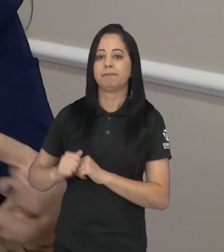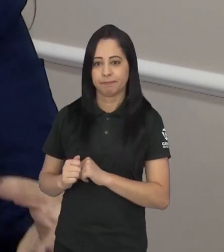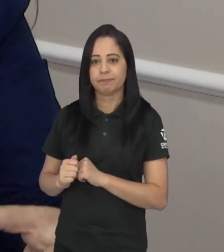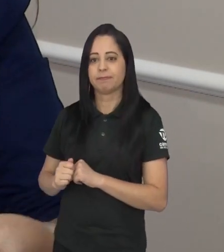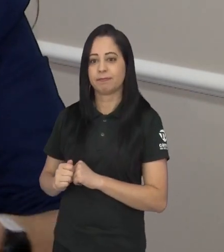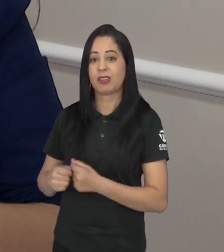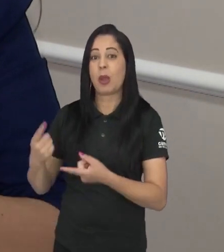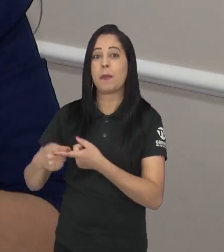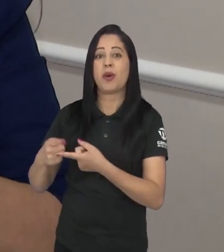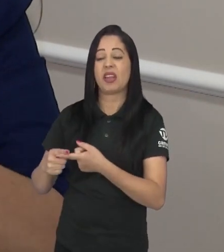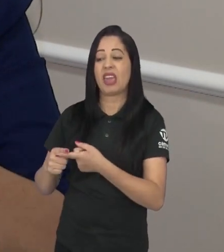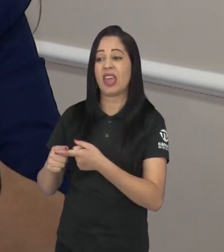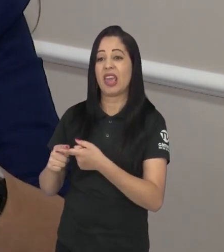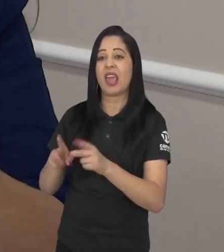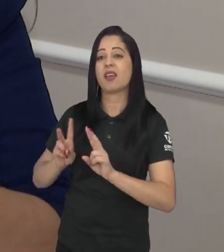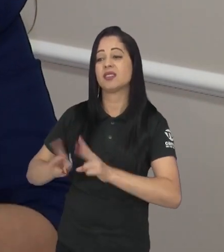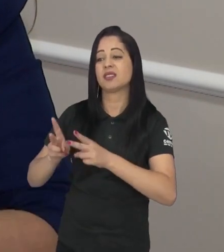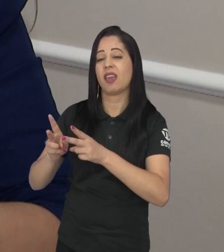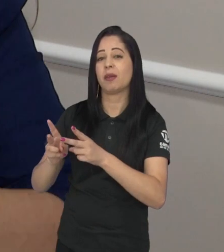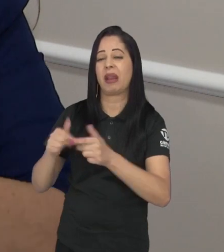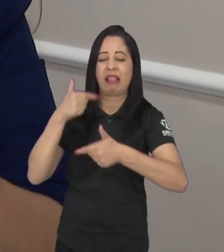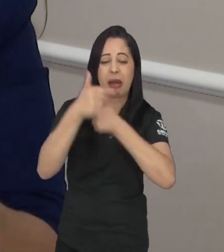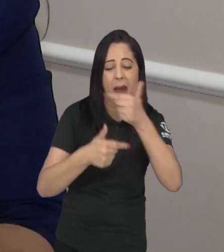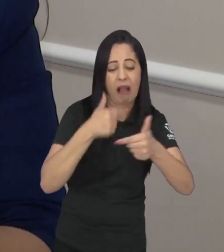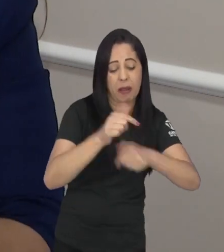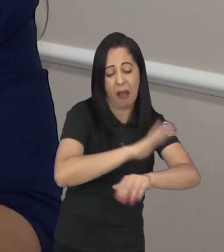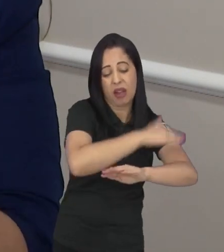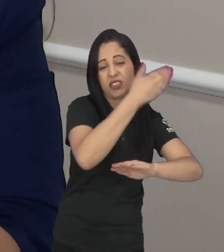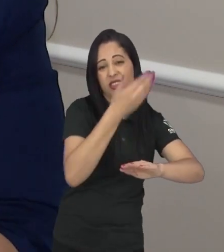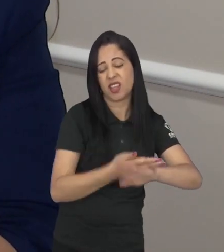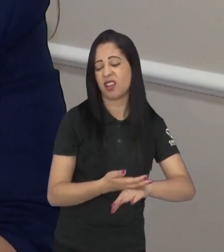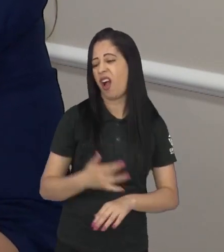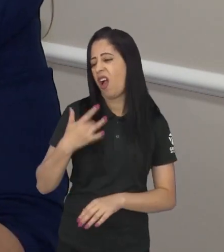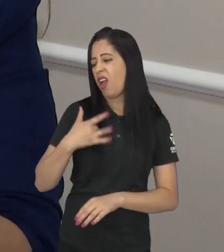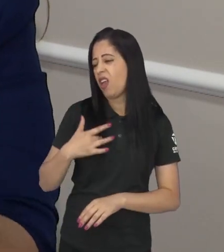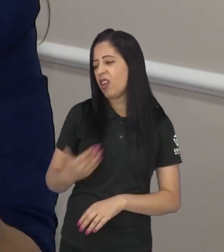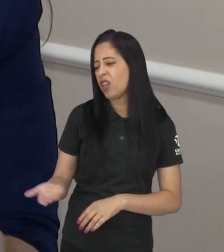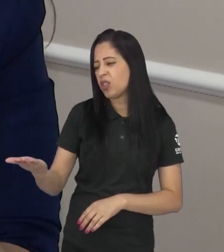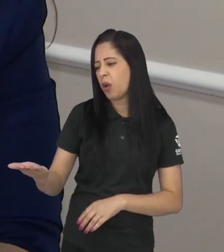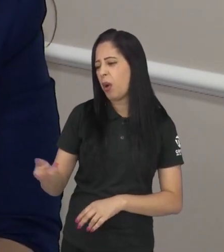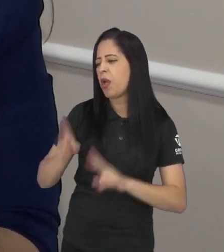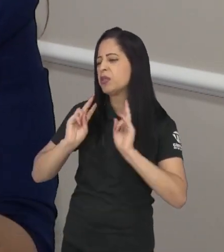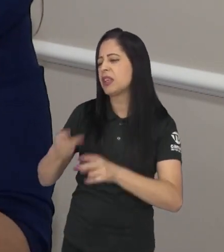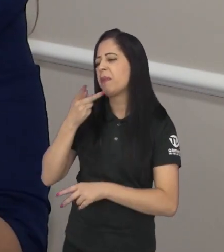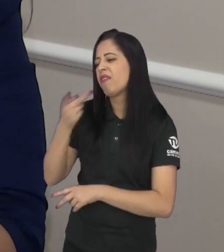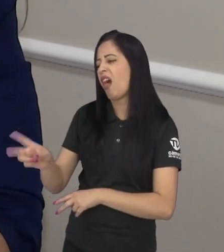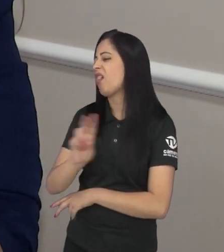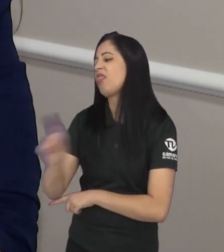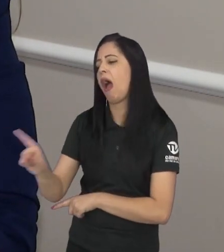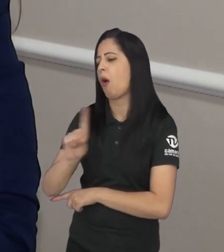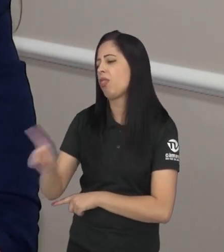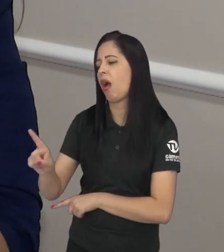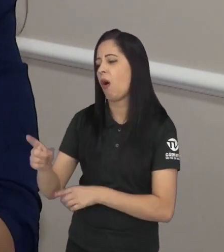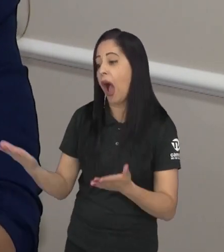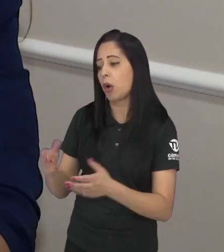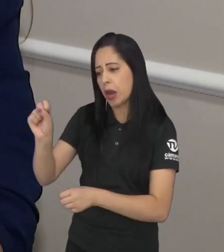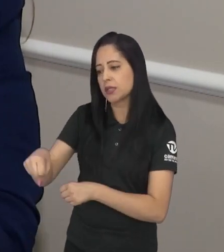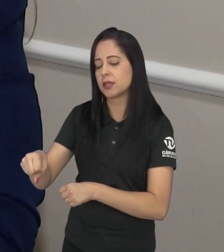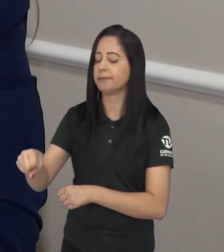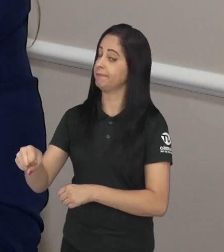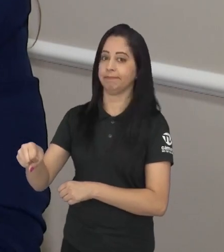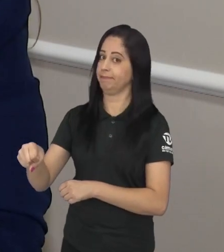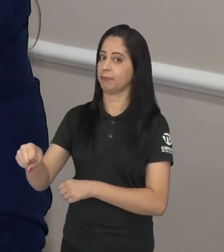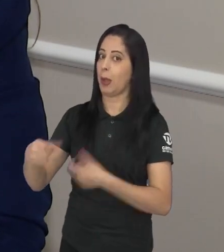estão dando um curativo ali, colocando em cima do quê? Dessa dor. Coitado, eu falo tanto não, agora eu vou falar um sim.